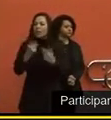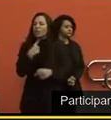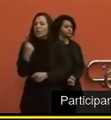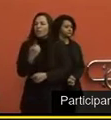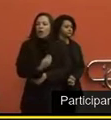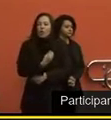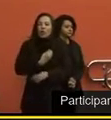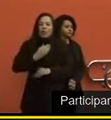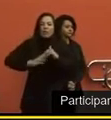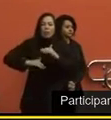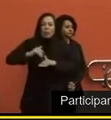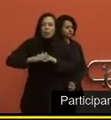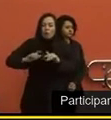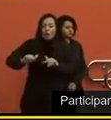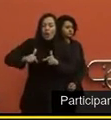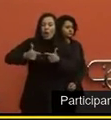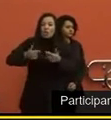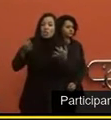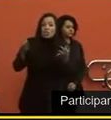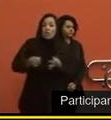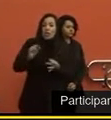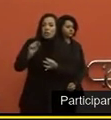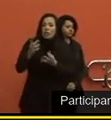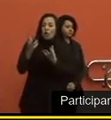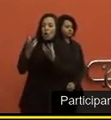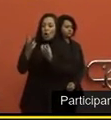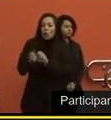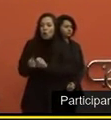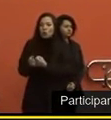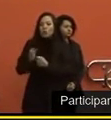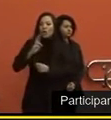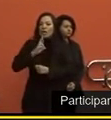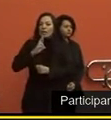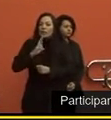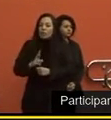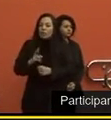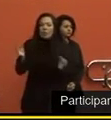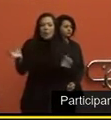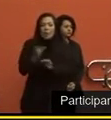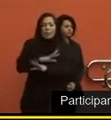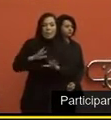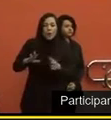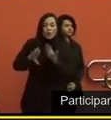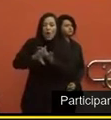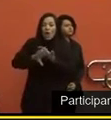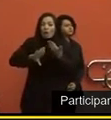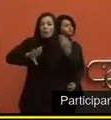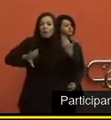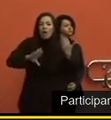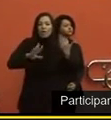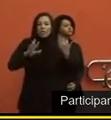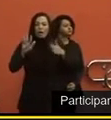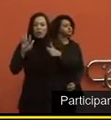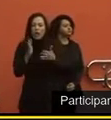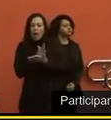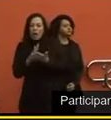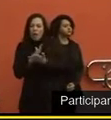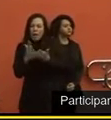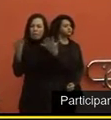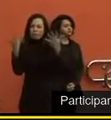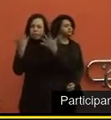atuação funcional, que há de assumir contornos resolutivos, distanciando-se do malvezo